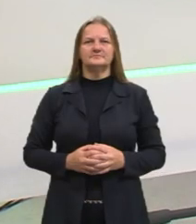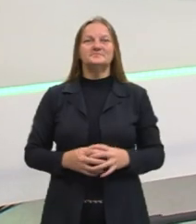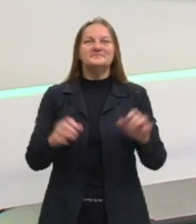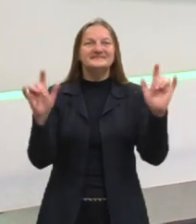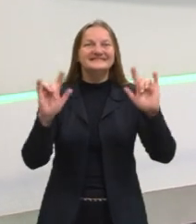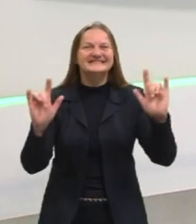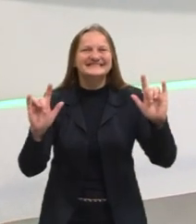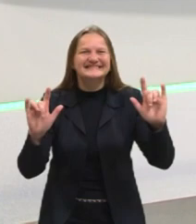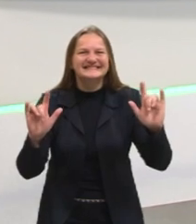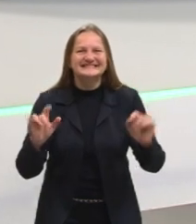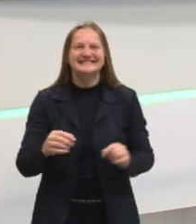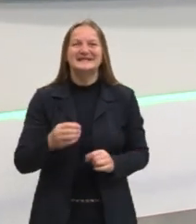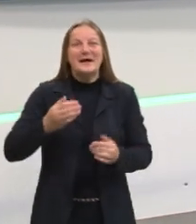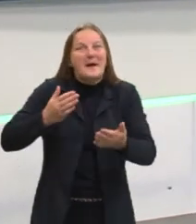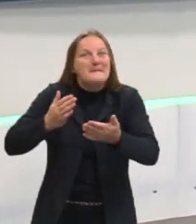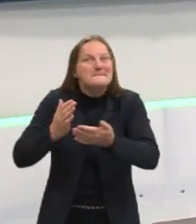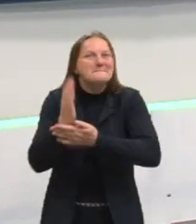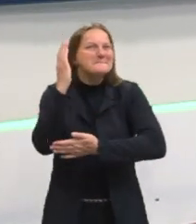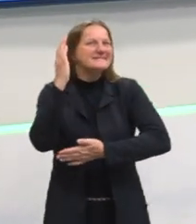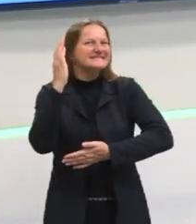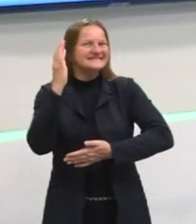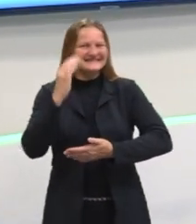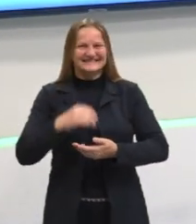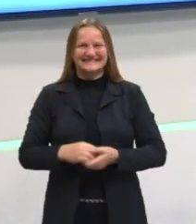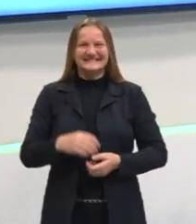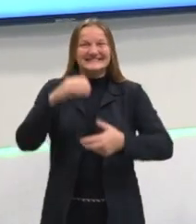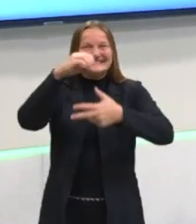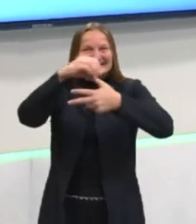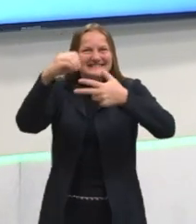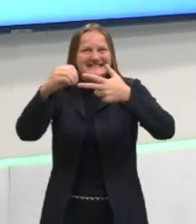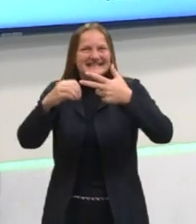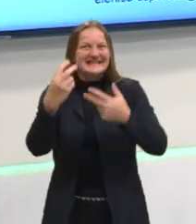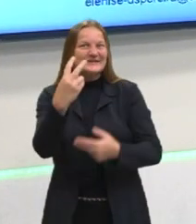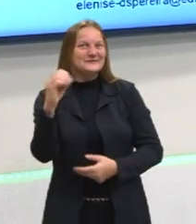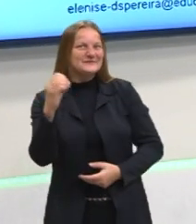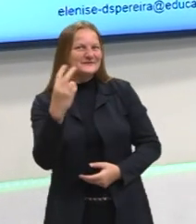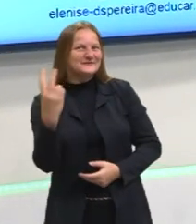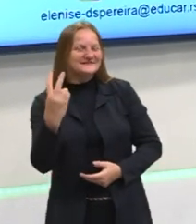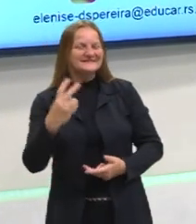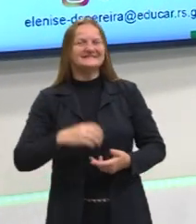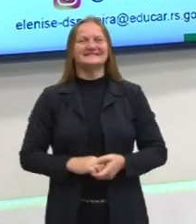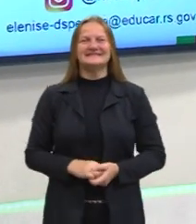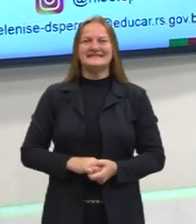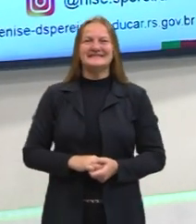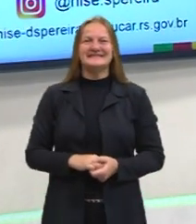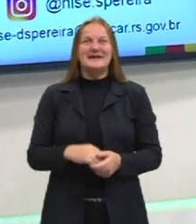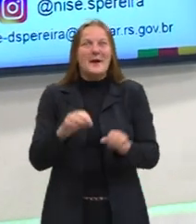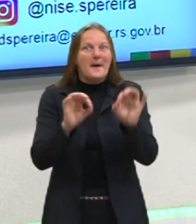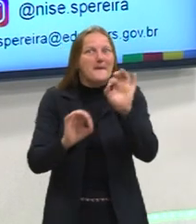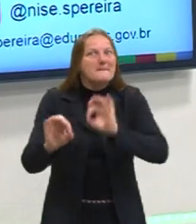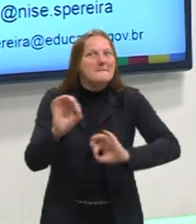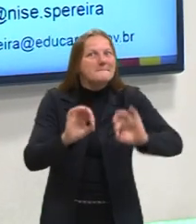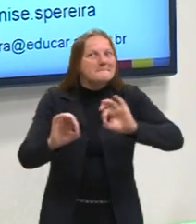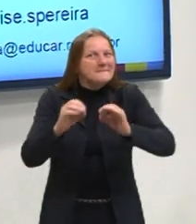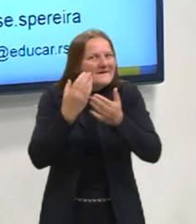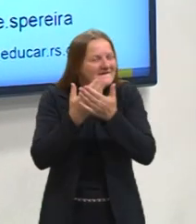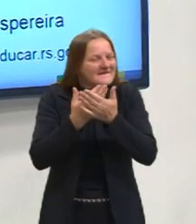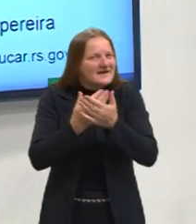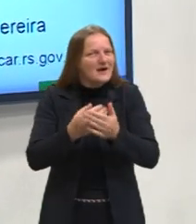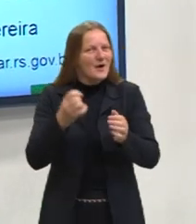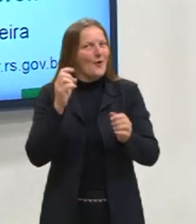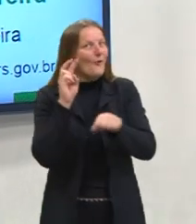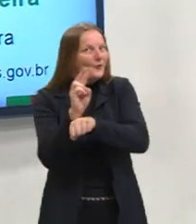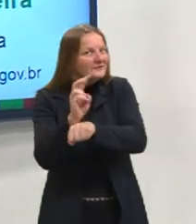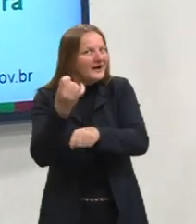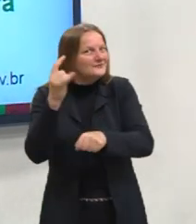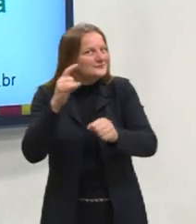o Olá pessoal partiu passar no Enem aí desse ano 2022 estão se preparando não vão deixar